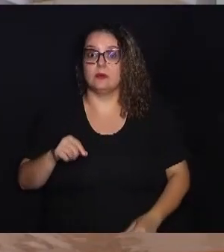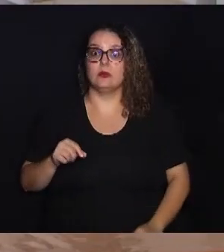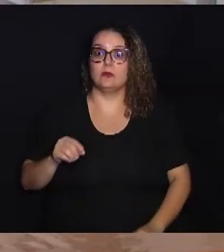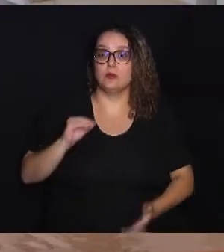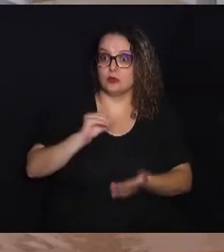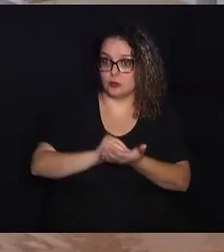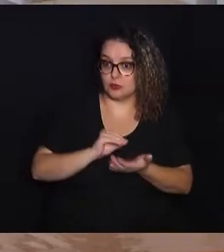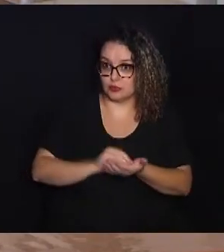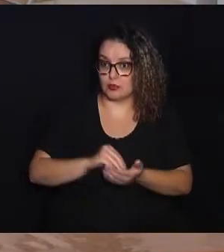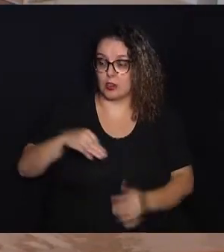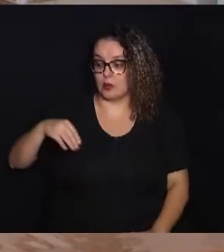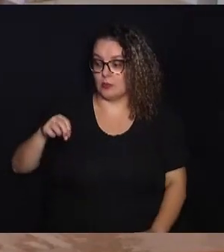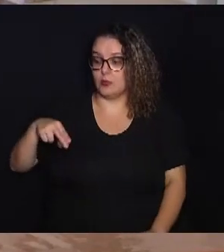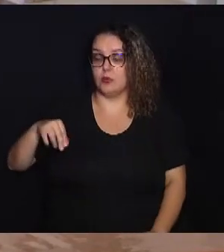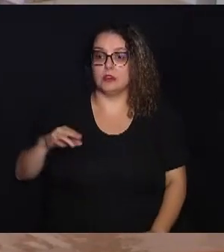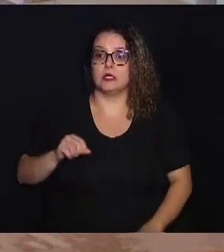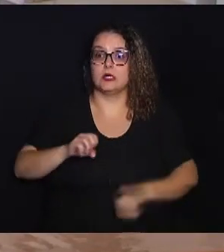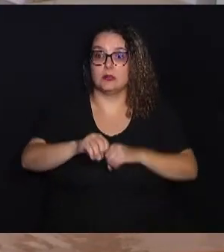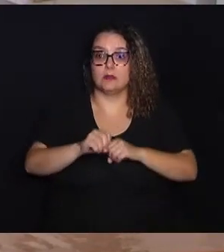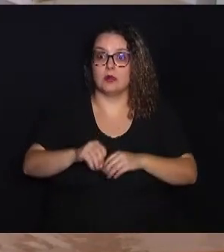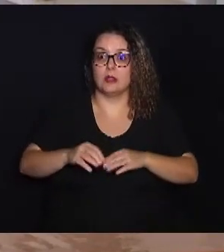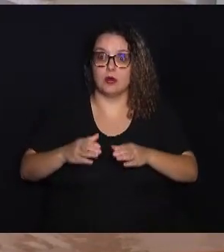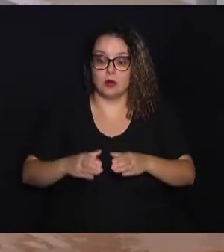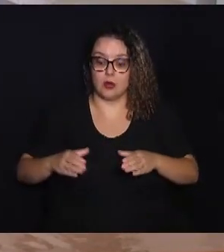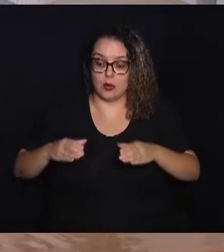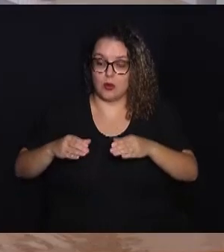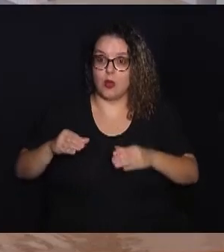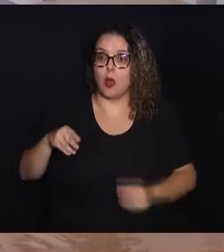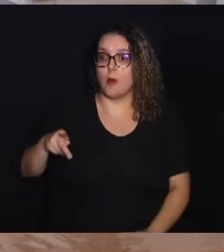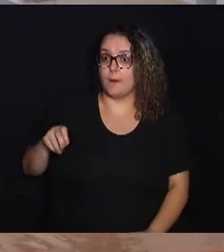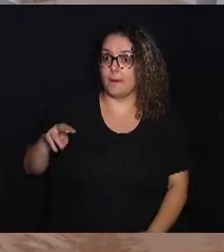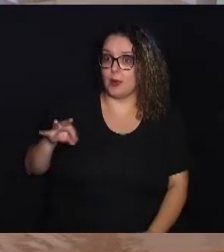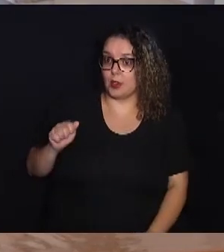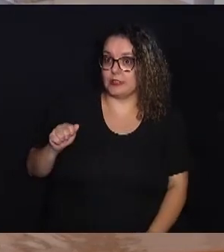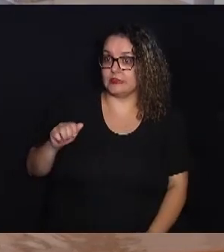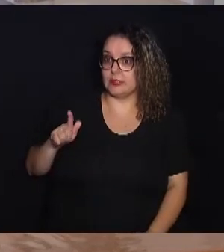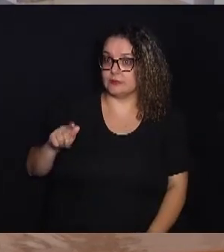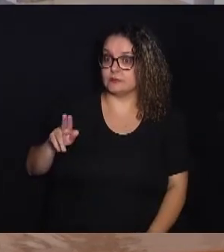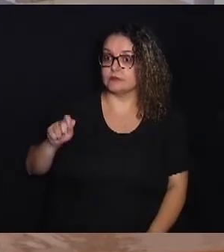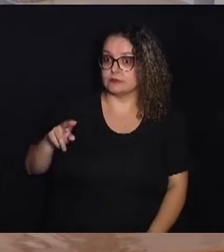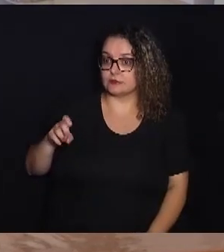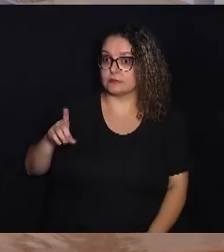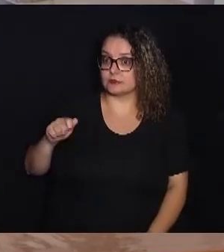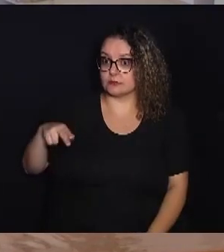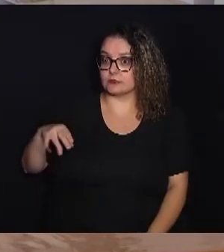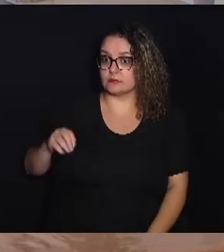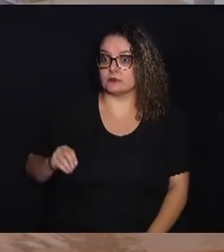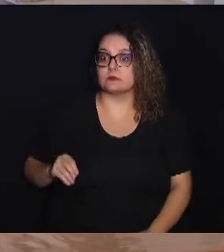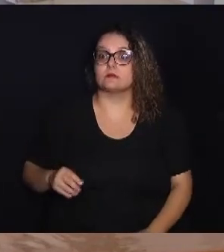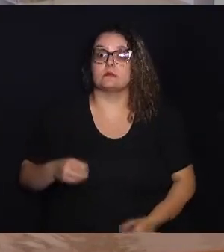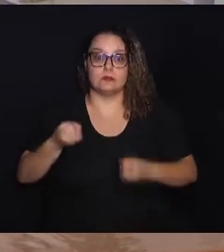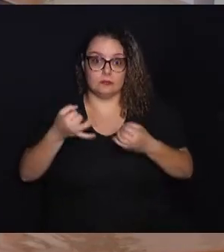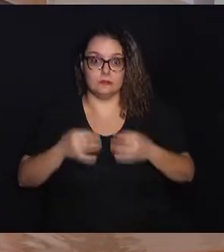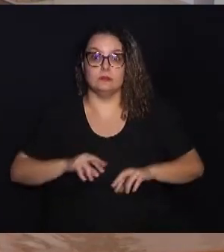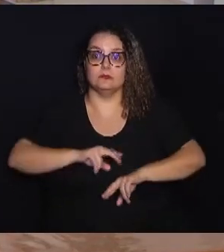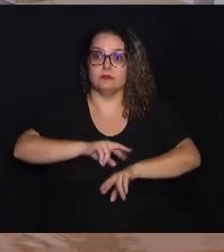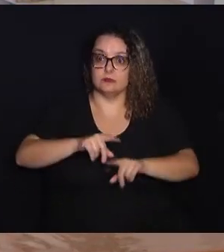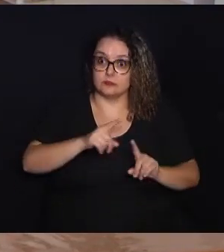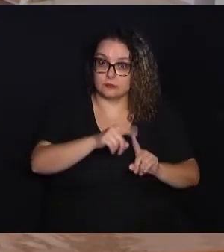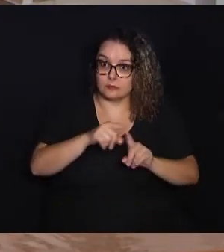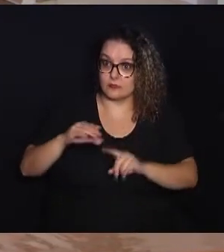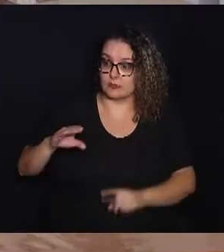todo, né? Ele acaba sendo mais rápido e a gente, com o espaço que tem dentro de casa,